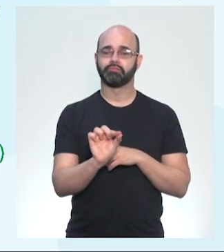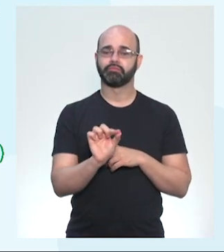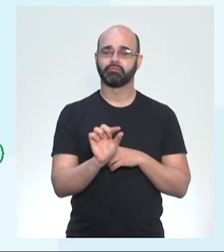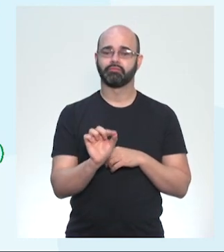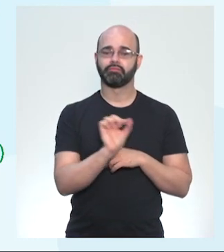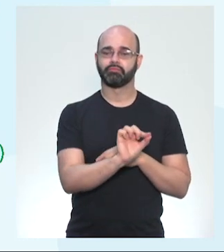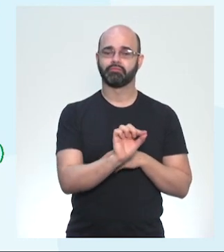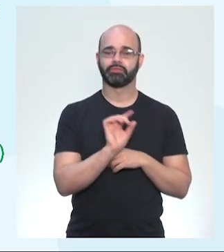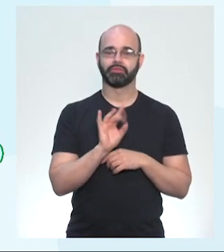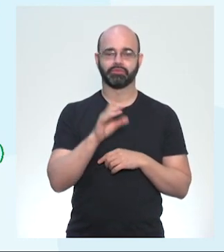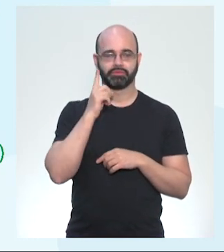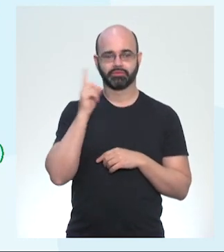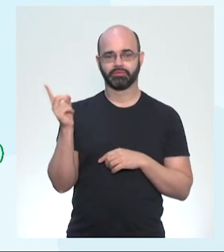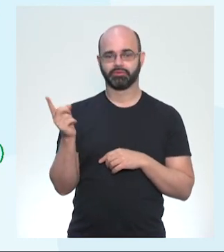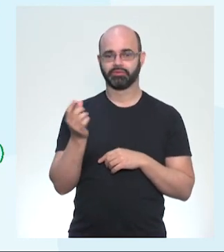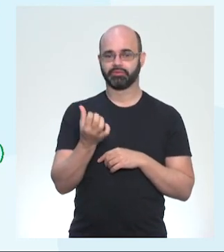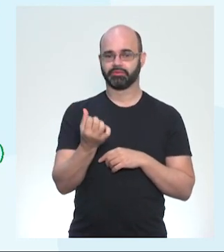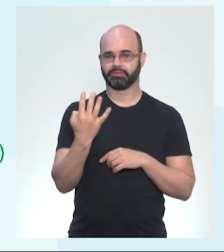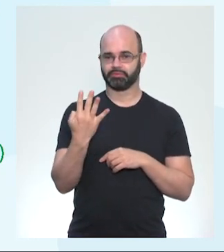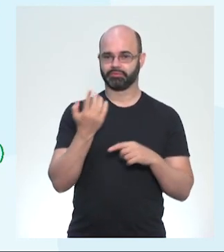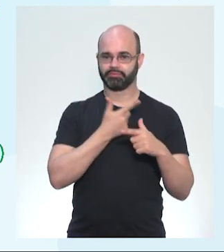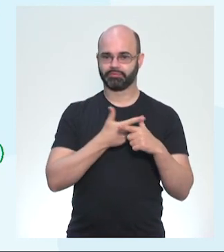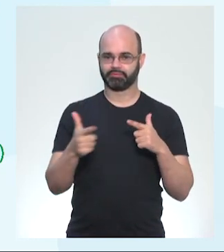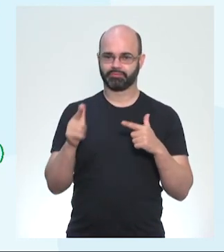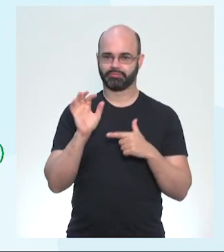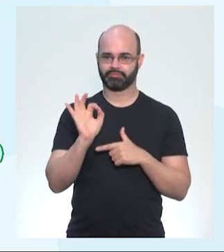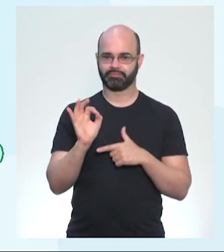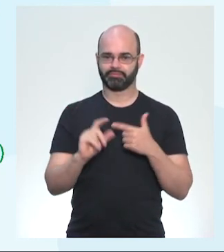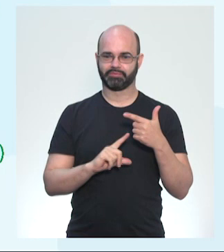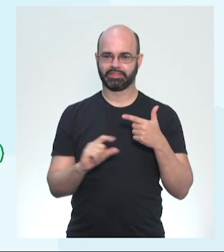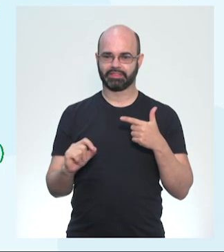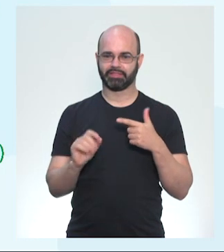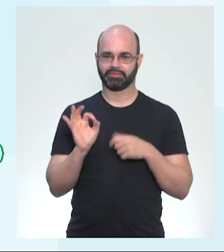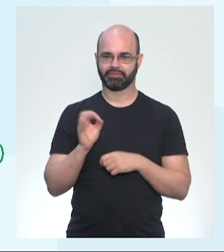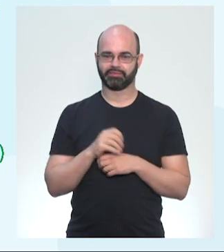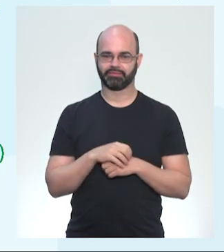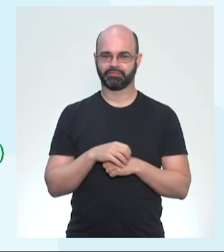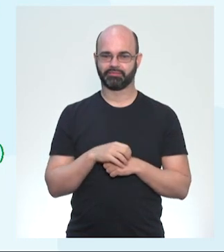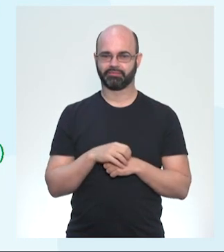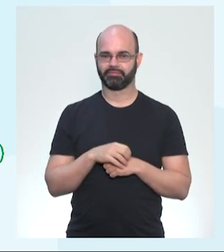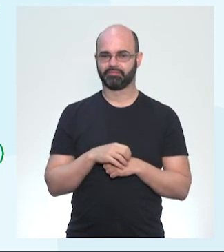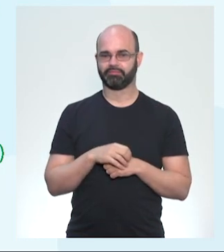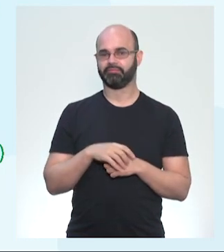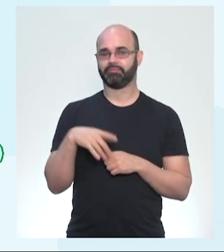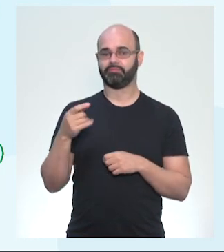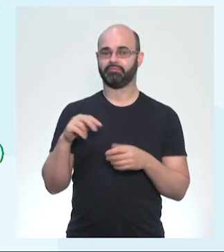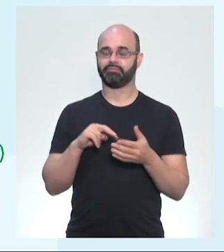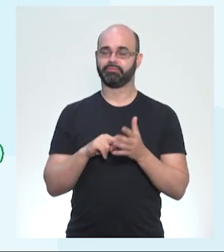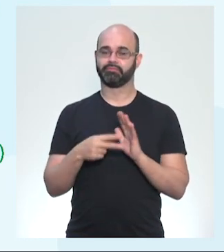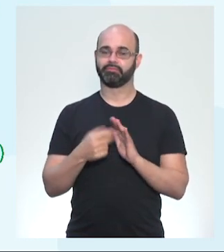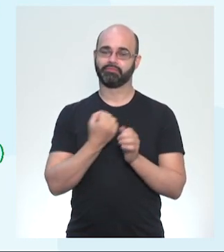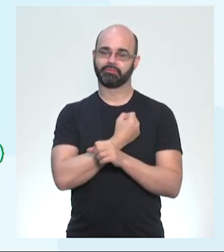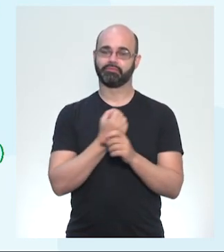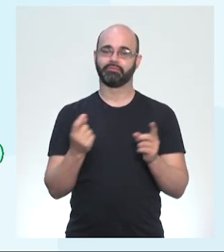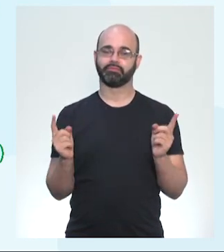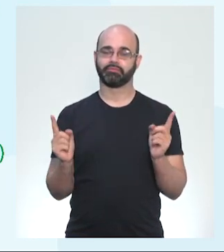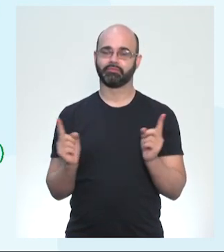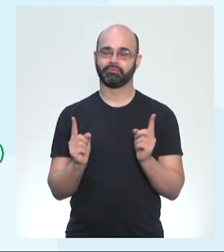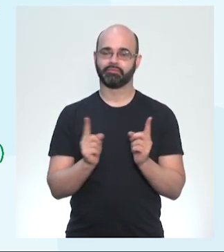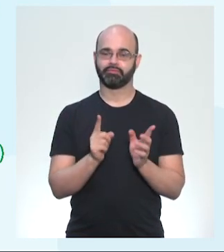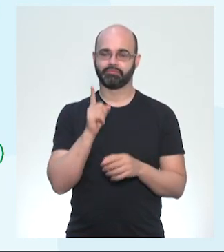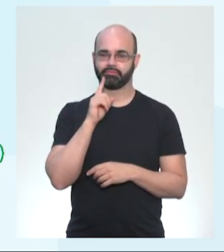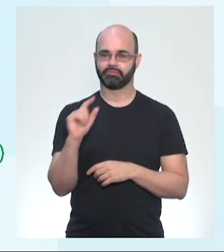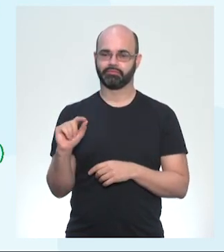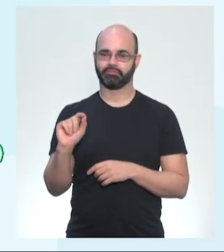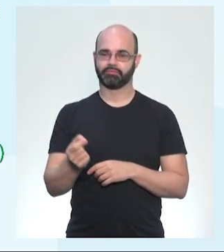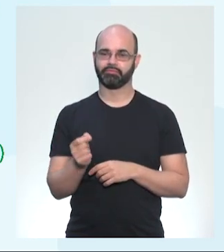número 64 está sendo dividido, não é isso? Por 100. Então, você está reduzindo esse número 2 casas decimais.